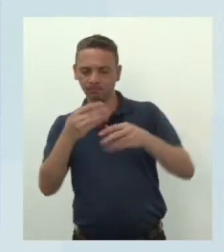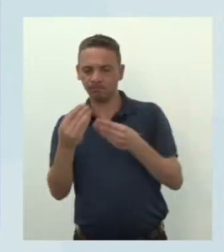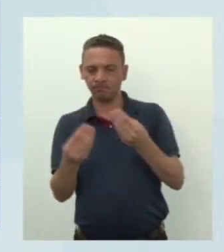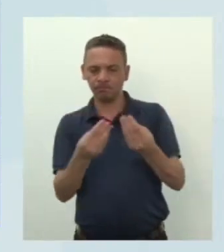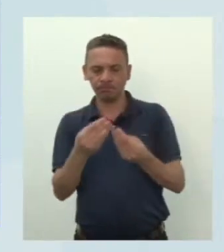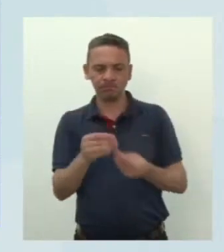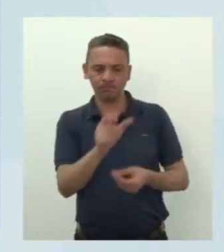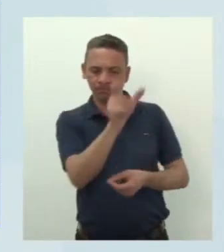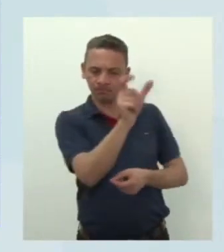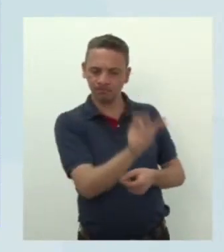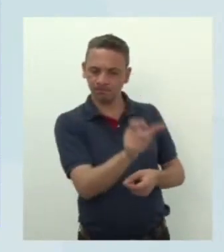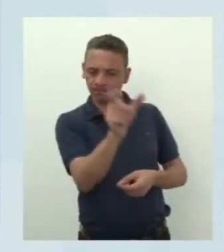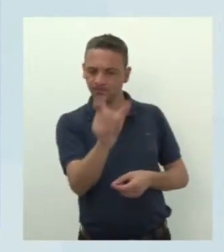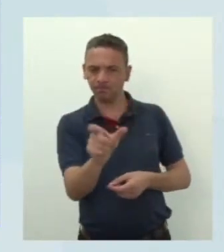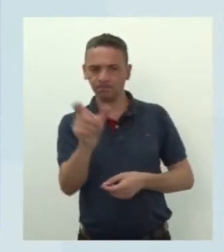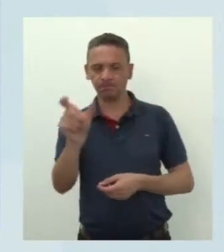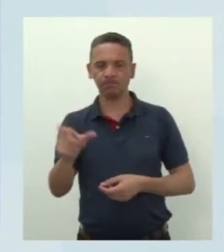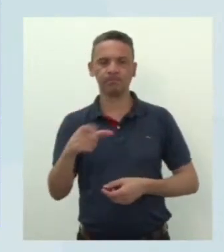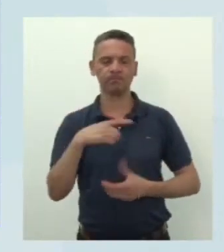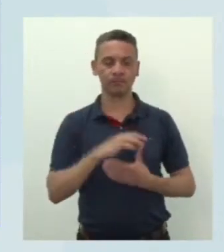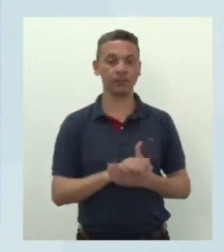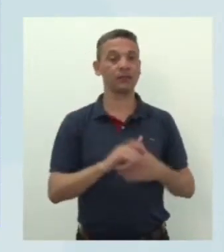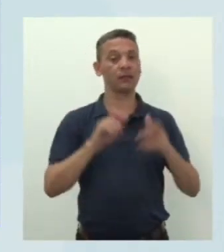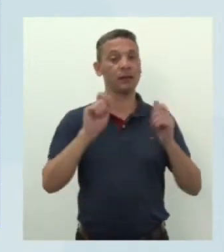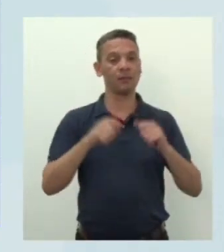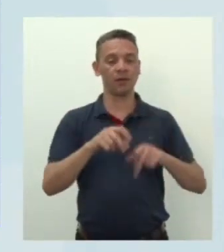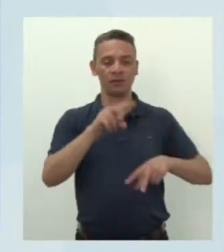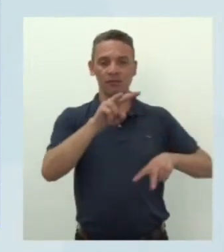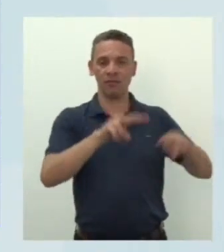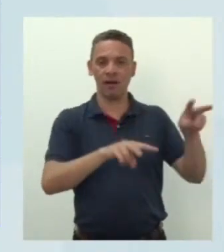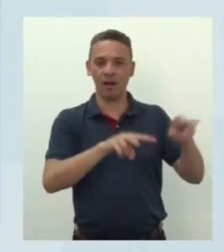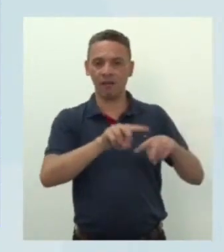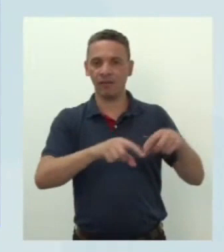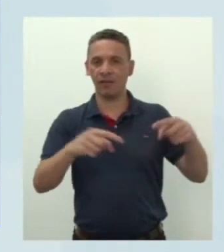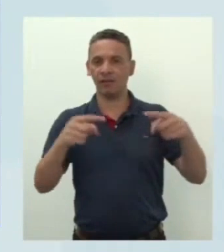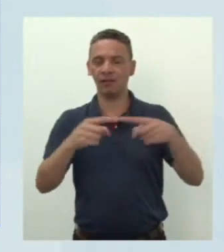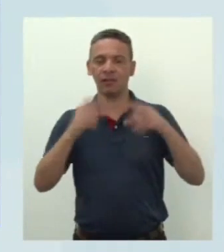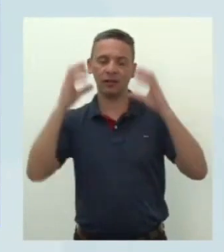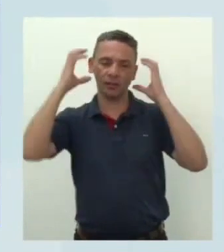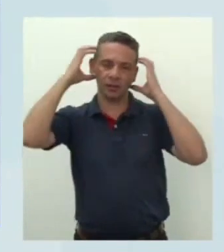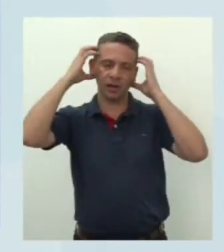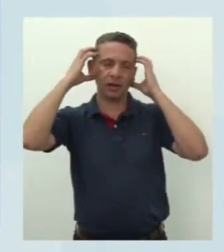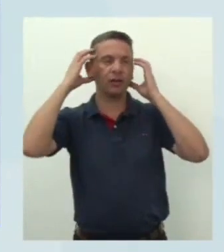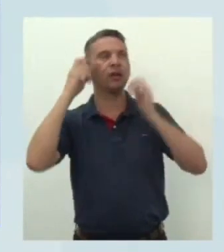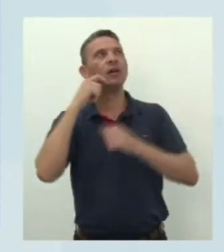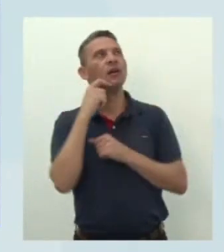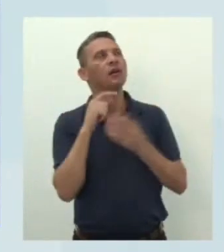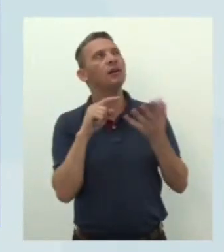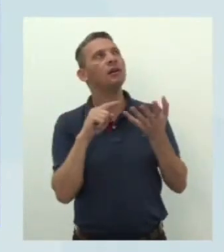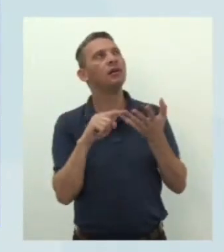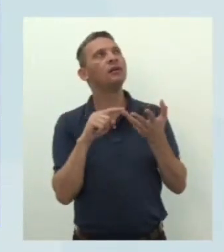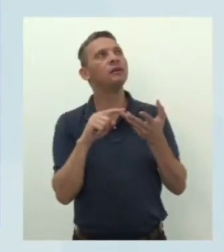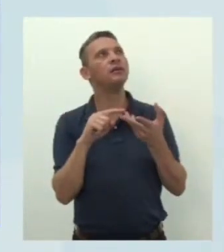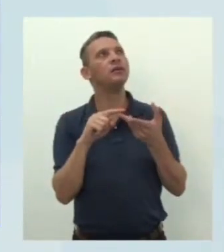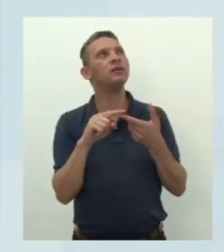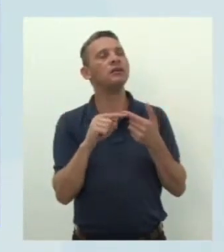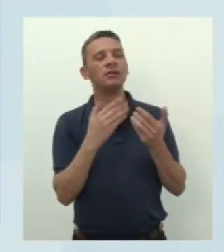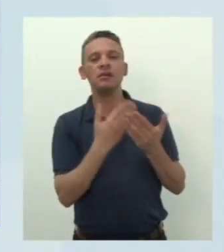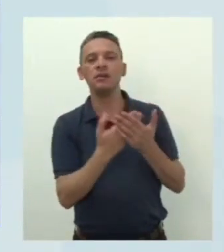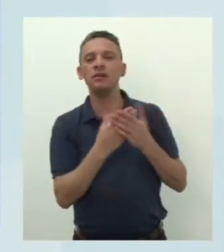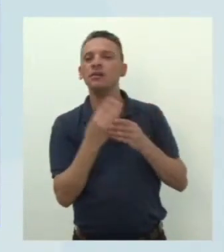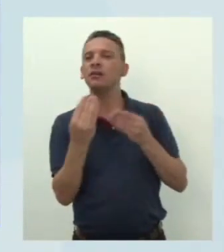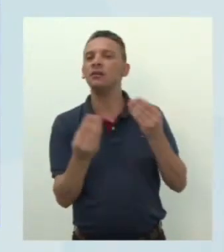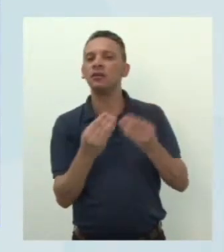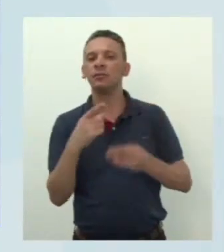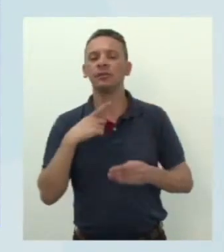É possível, através da análise desses áudios, saber aonde que o estudante está, né?